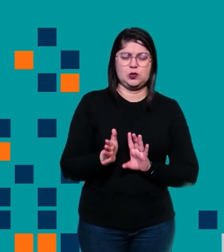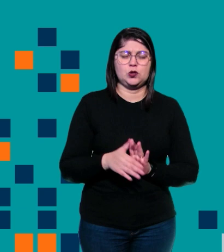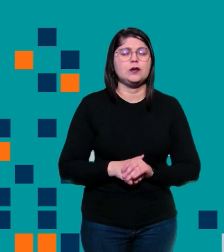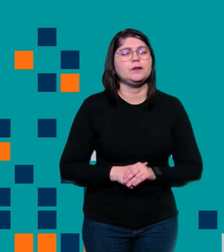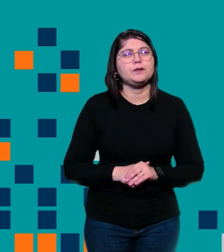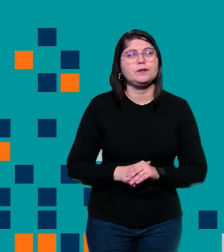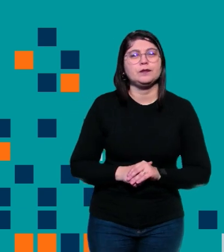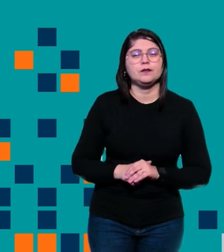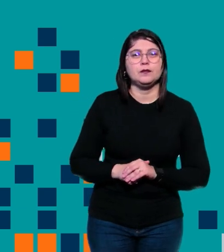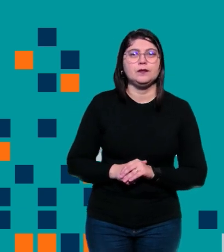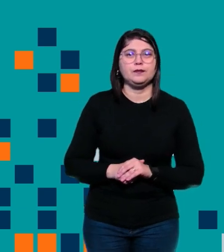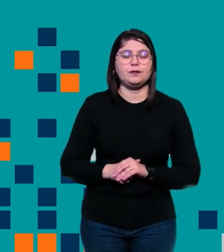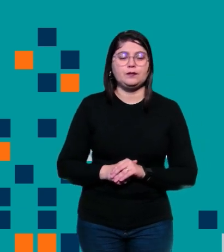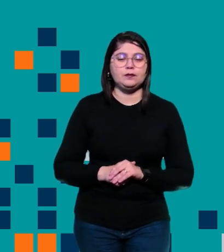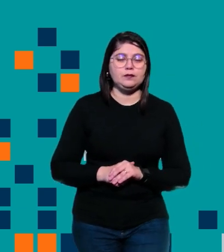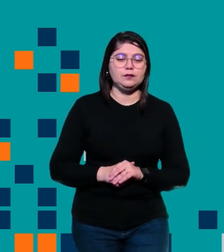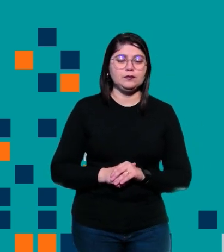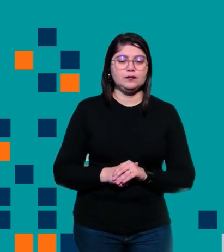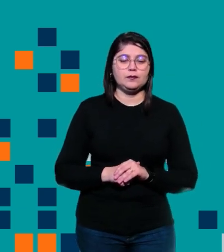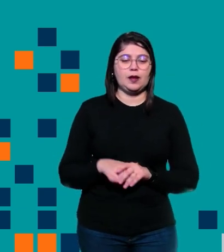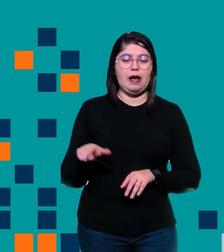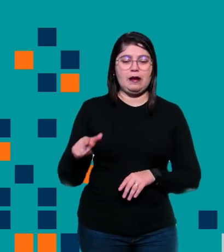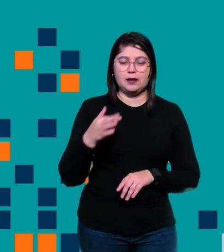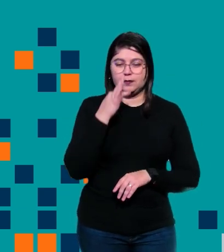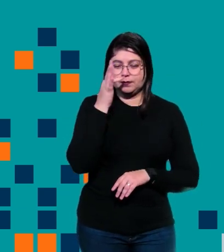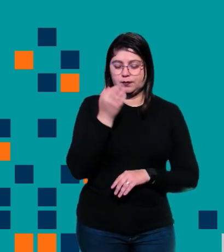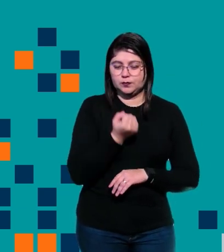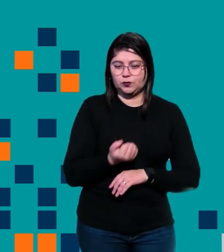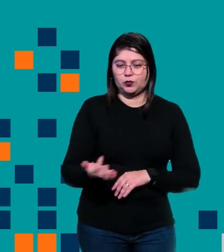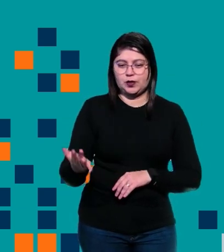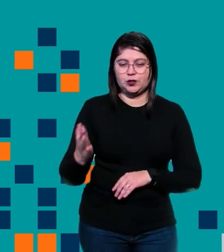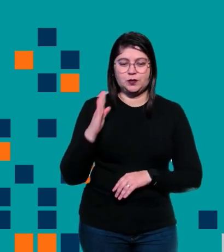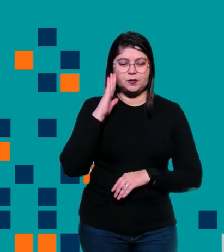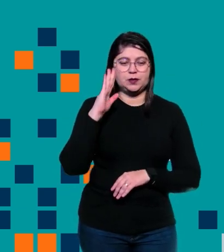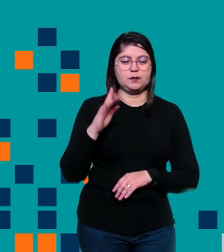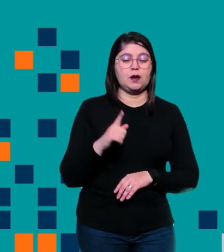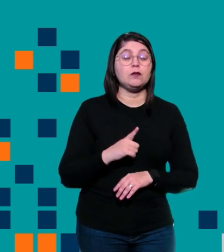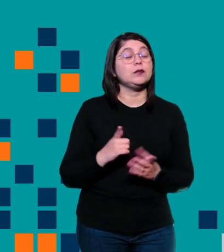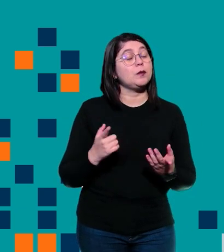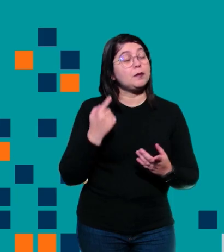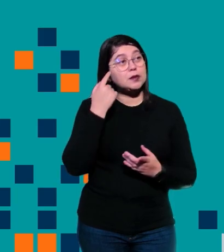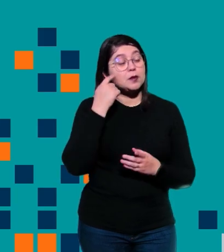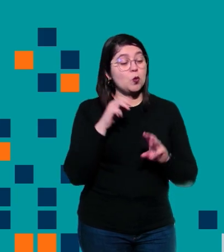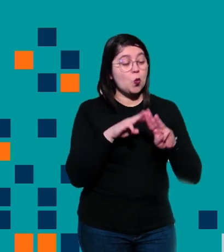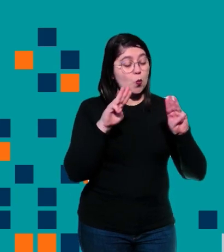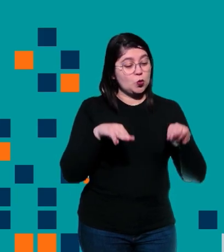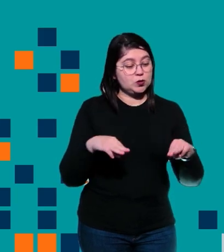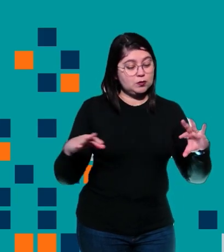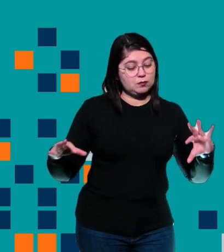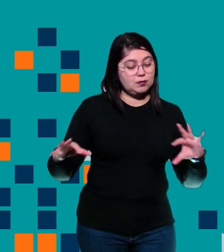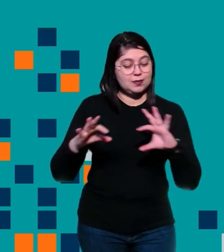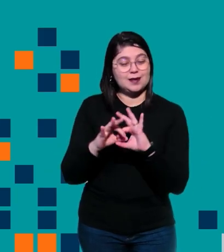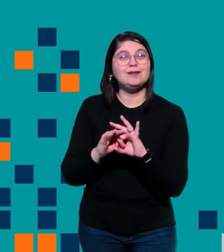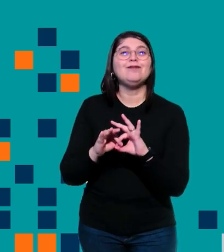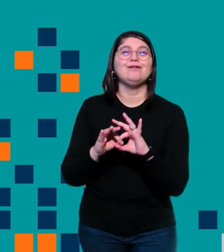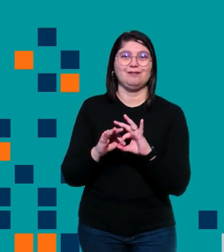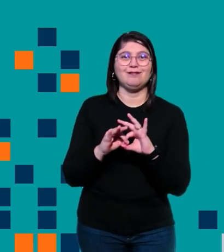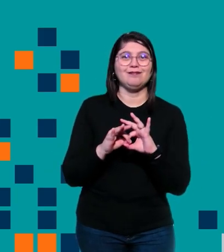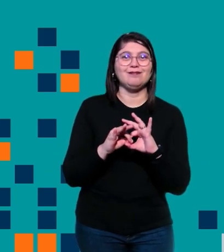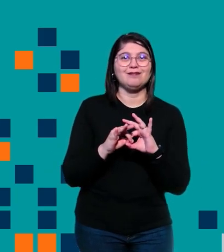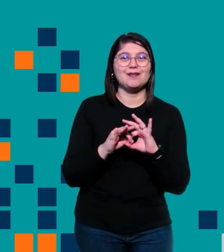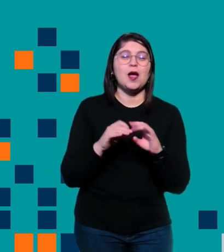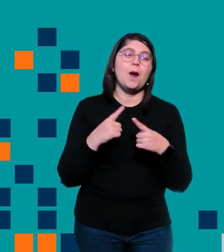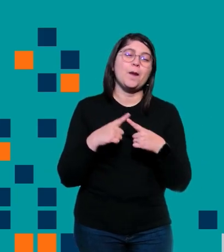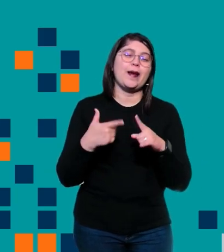Então, eu estou olhando de costas para o jardim principal. Então, a gente usou o museu para fazer essa conexão com o terreno. Não tinha